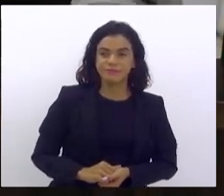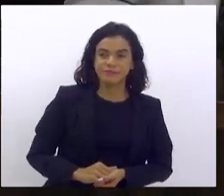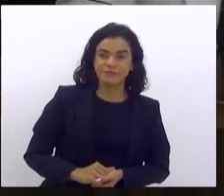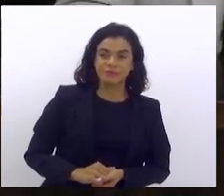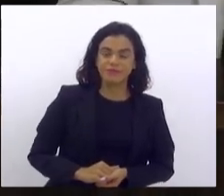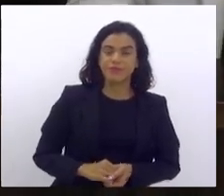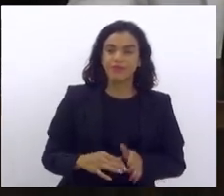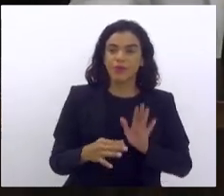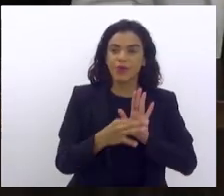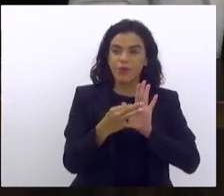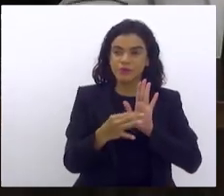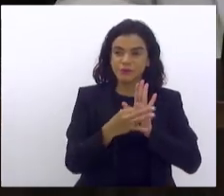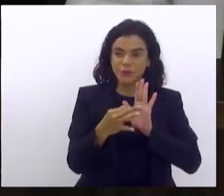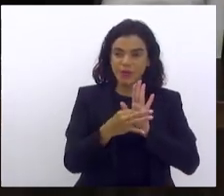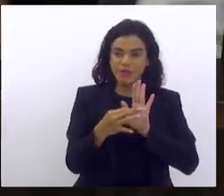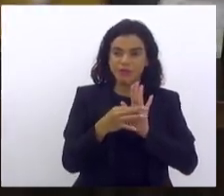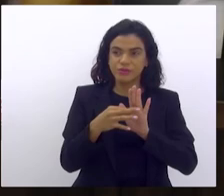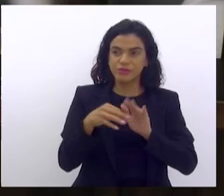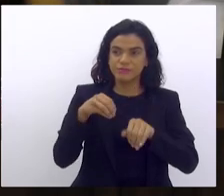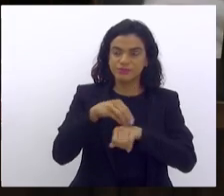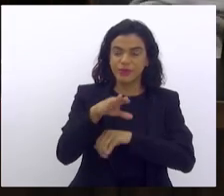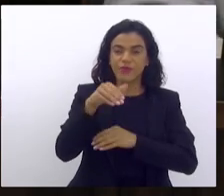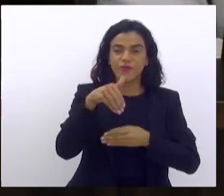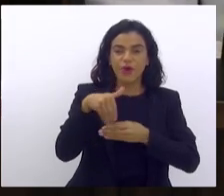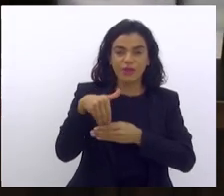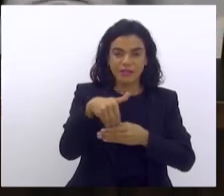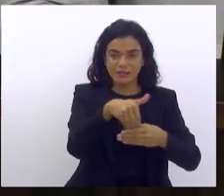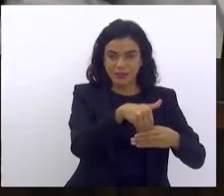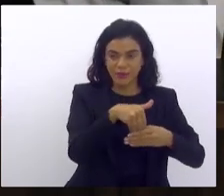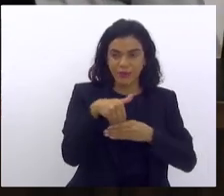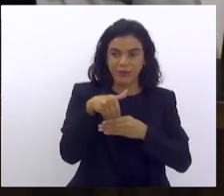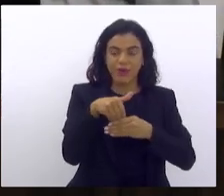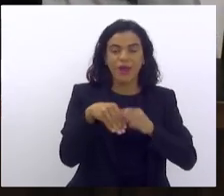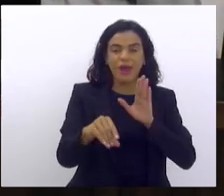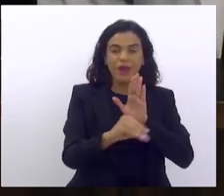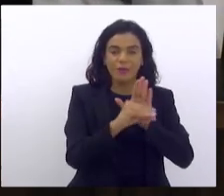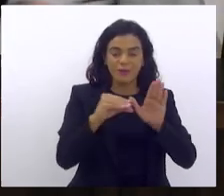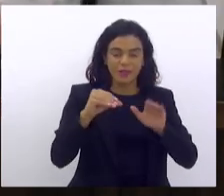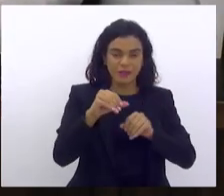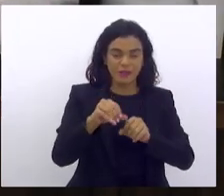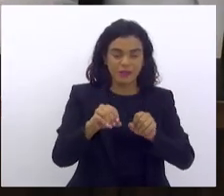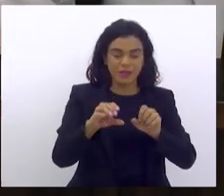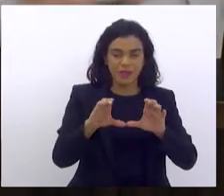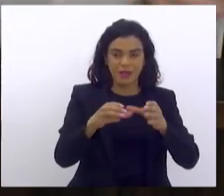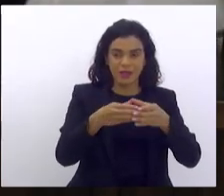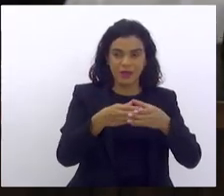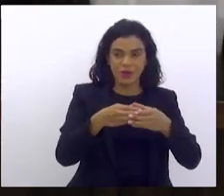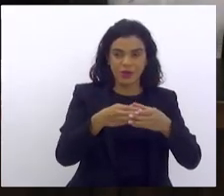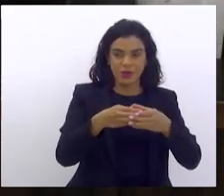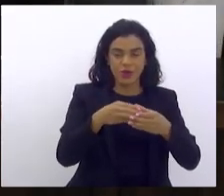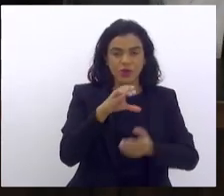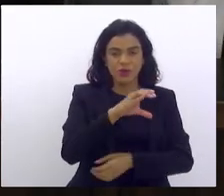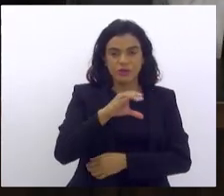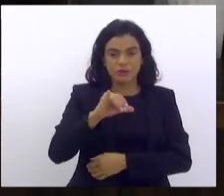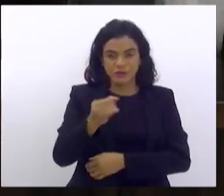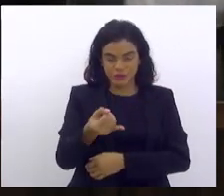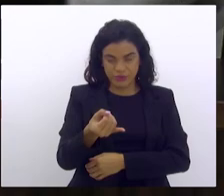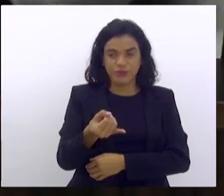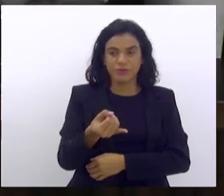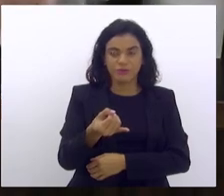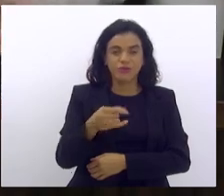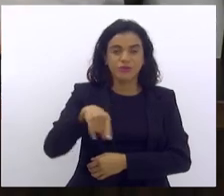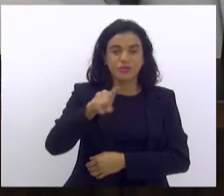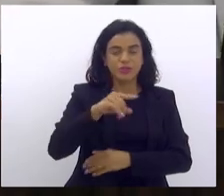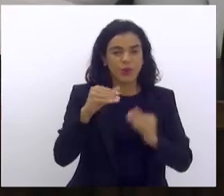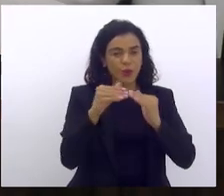Com os pareceres emitidos, em votação, a emenda da Comissão de Justiça, senhores